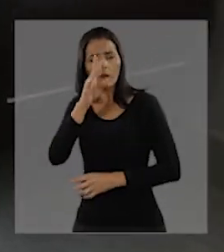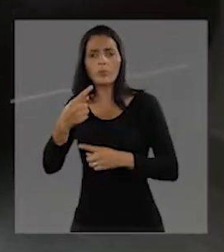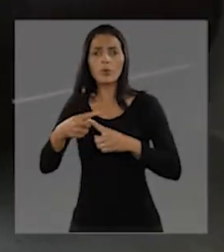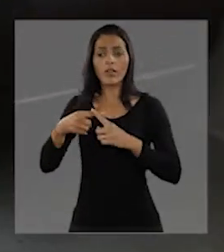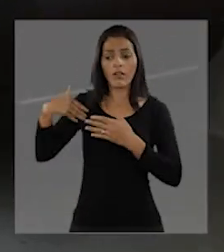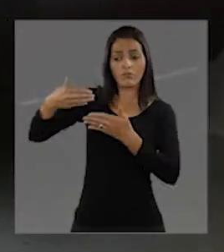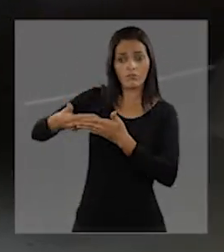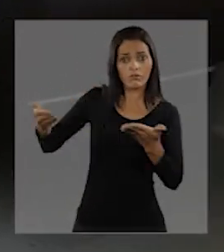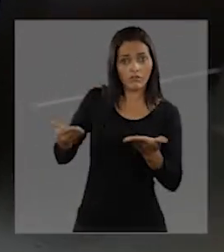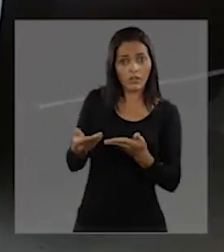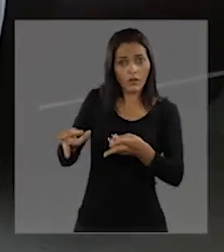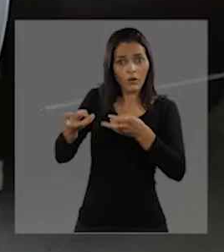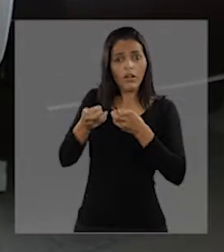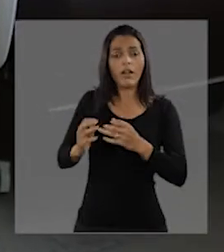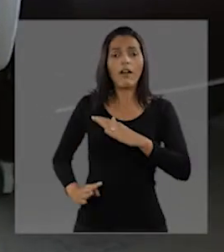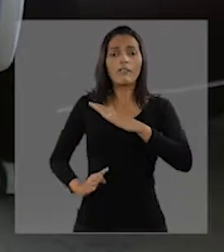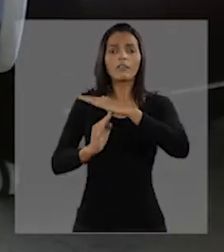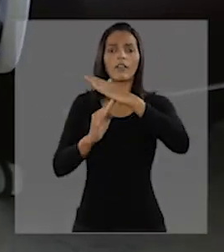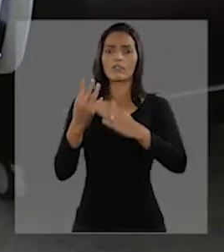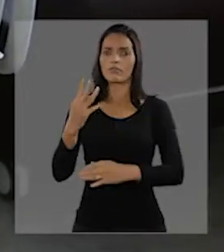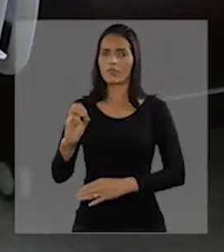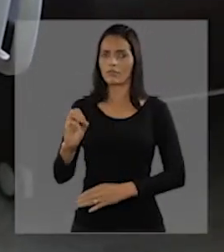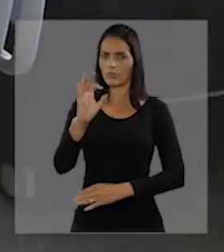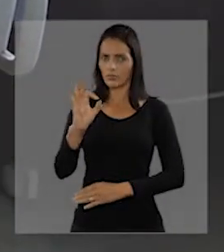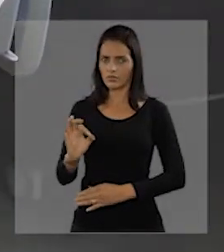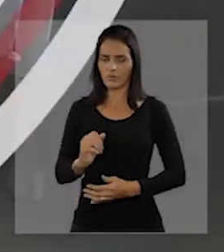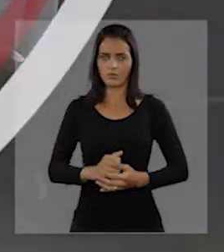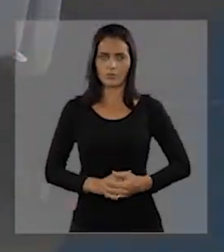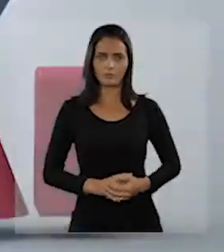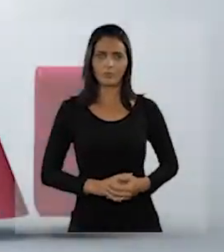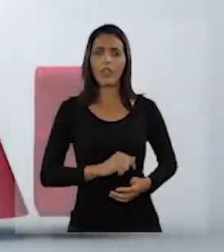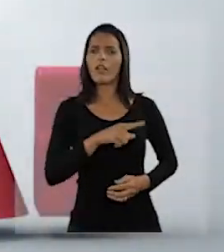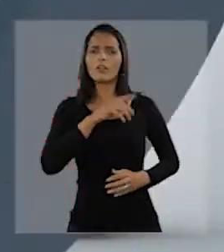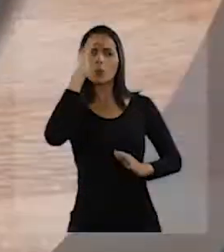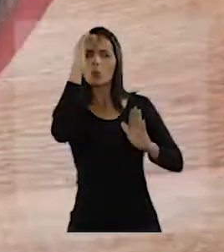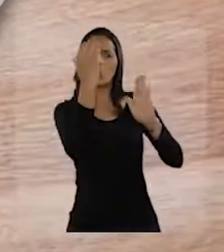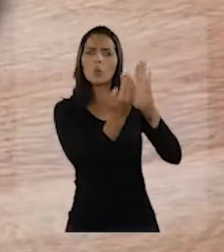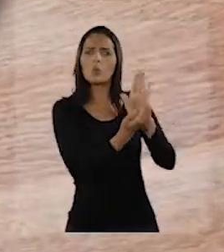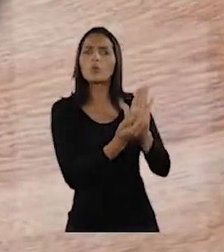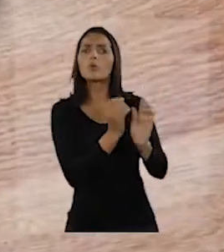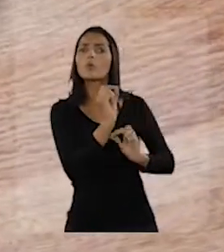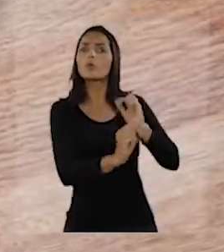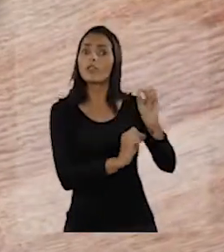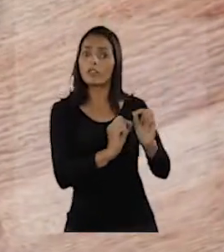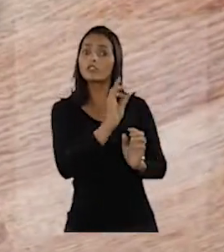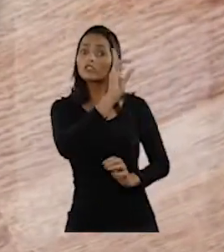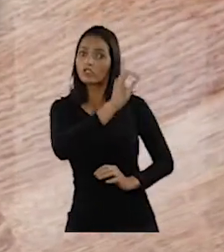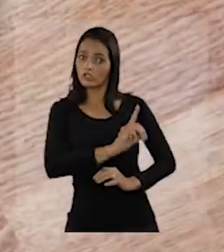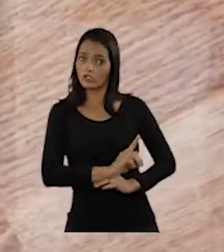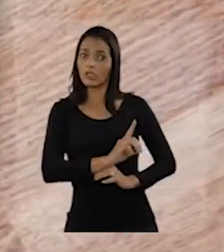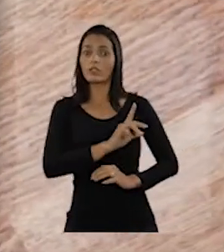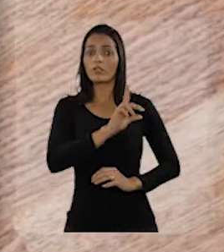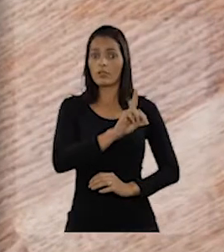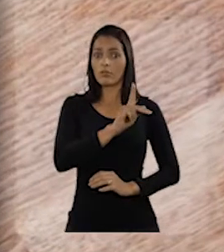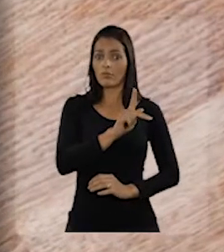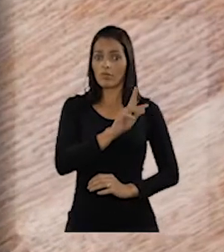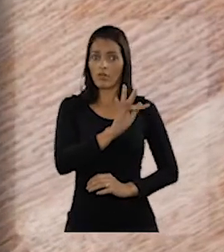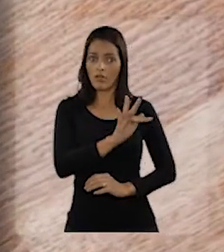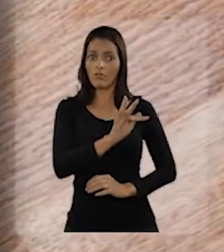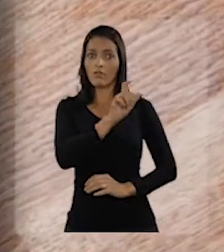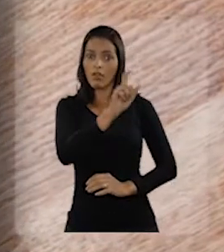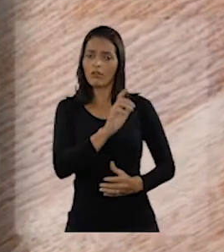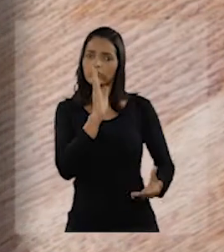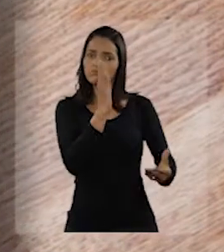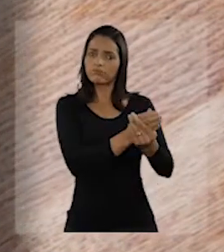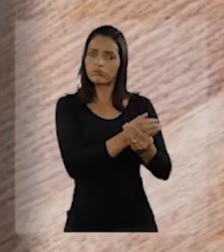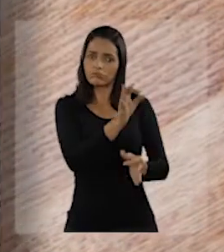da cobrança até então era de até 30%. A arguição de descumprimento de preceito